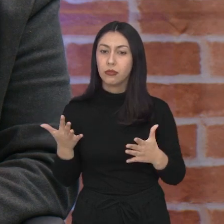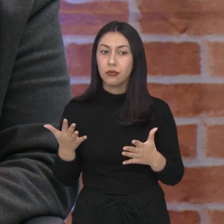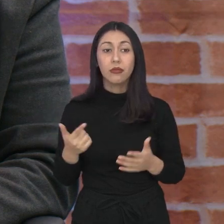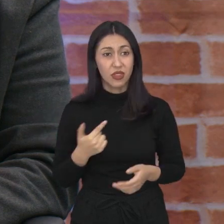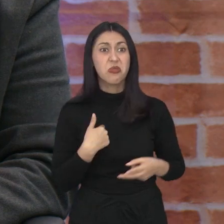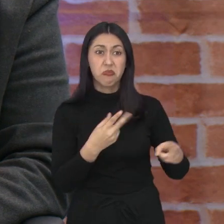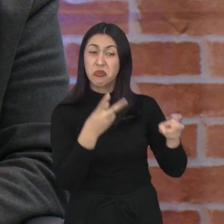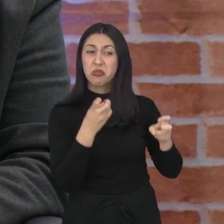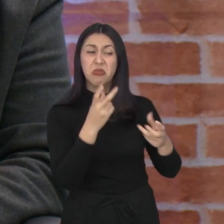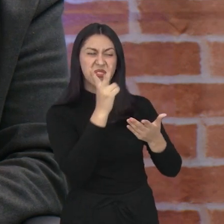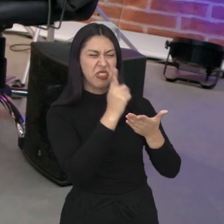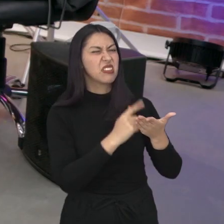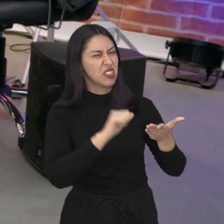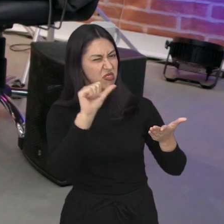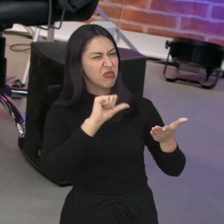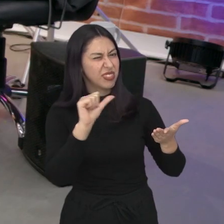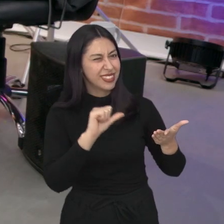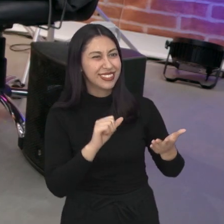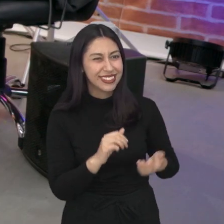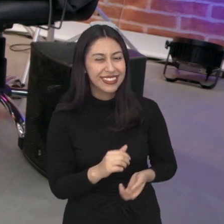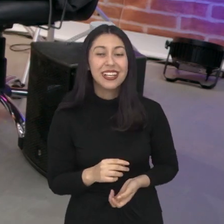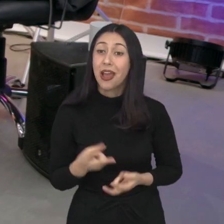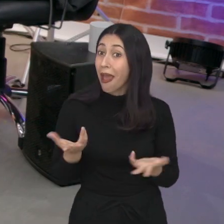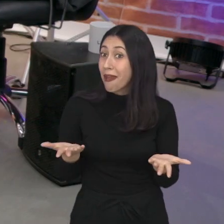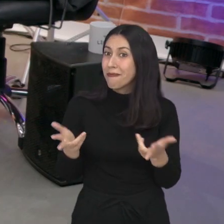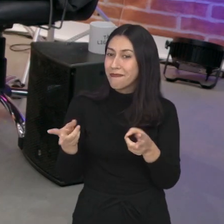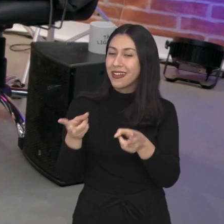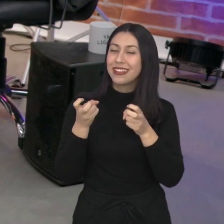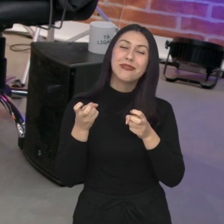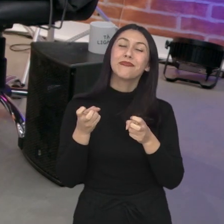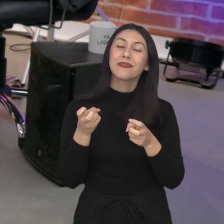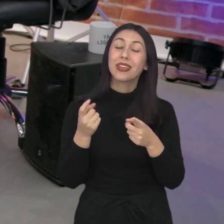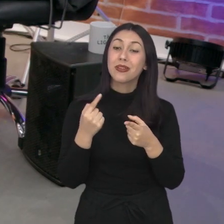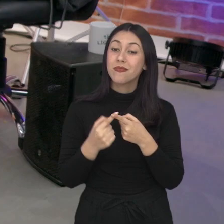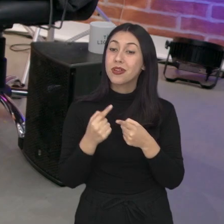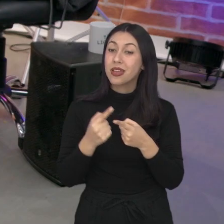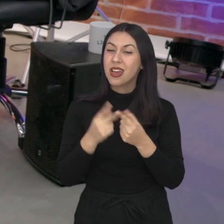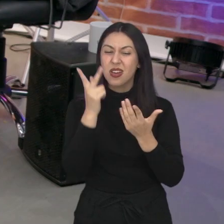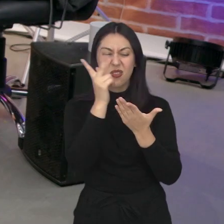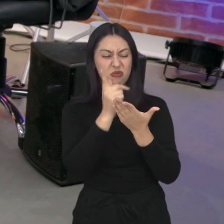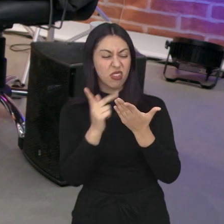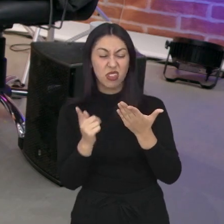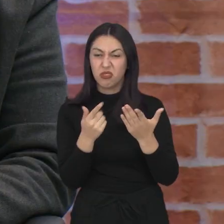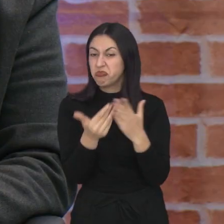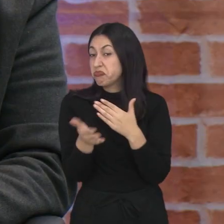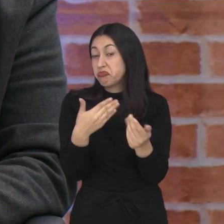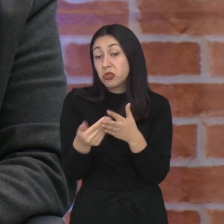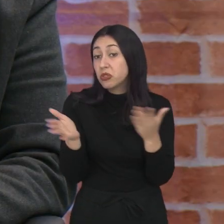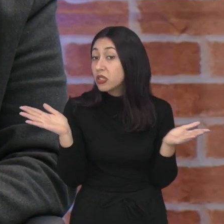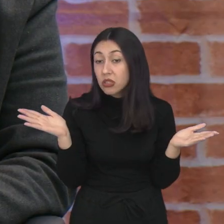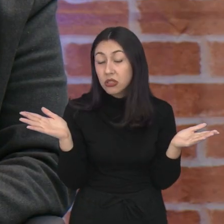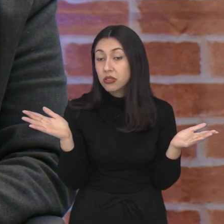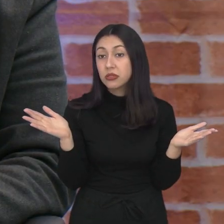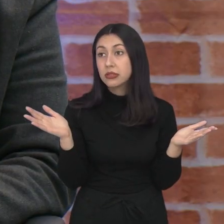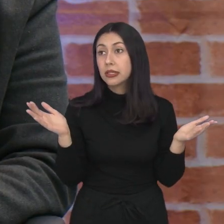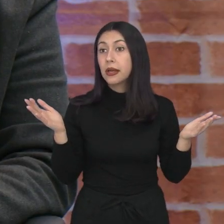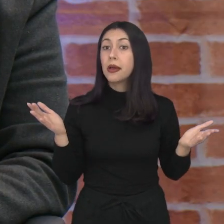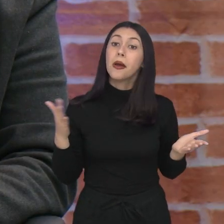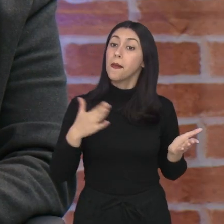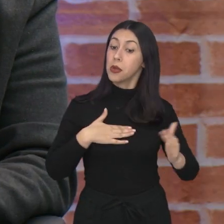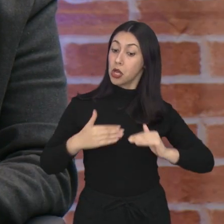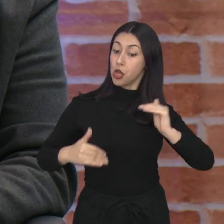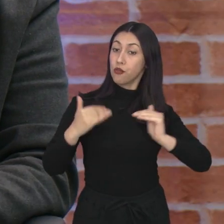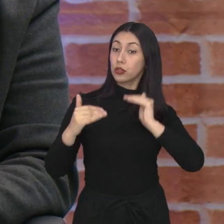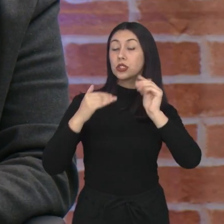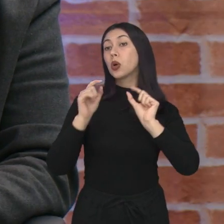pra perceber nos seus cartões. Dá pra perceber, dá pra perceber, porque a parte do desenho me interessa muito pouco. A minha